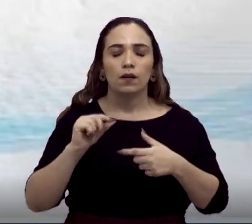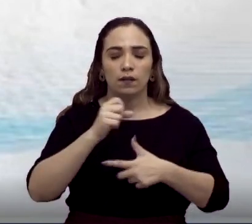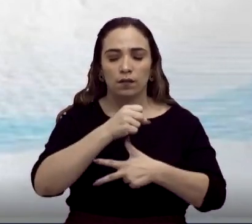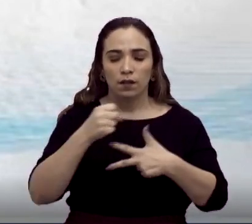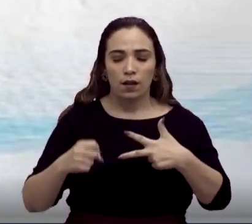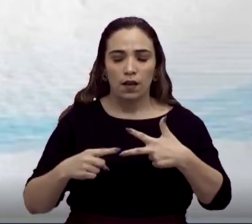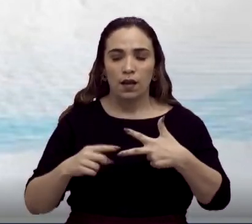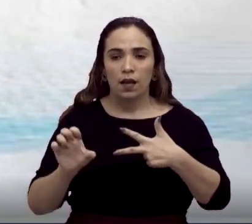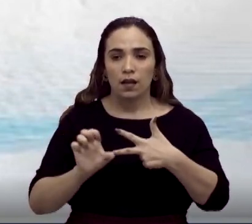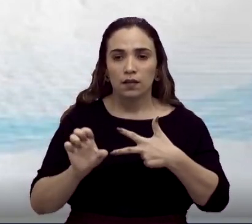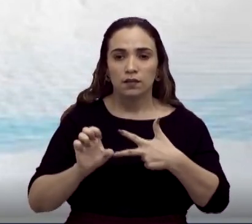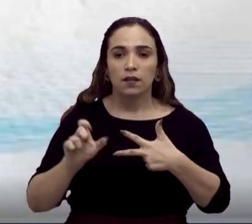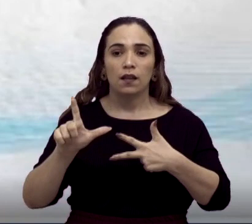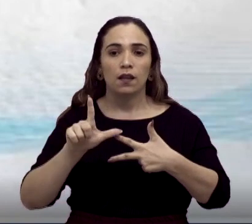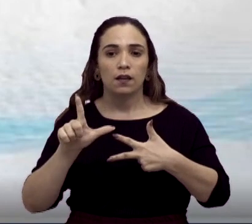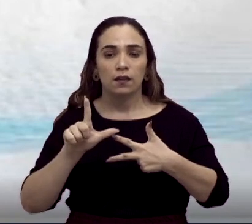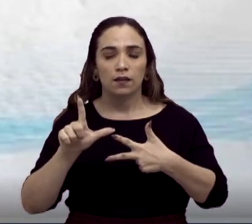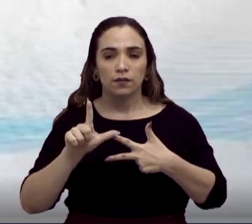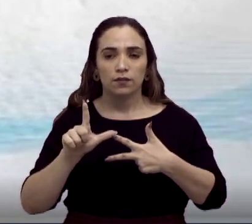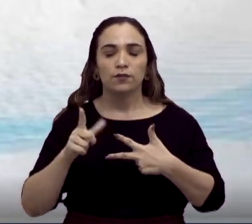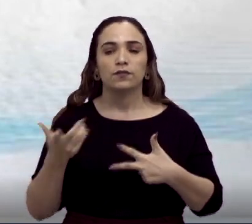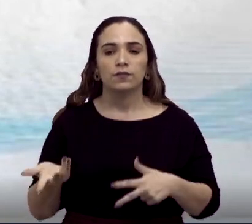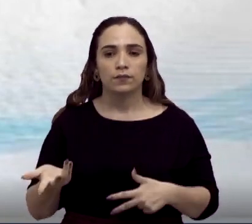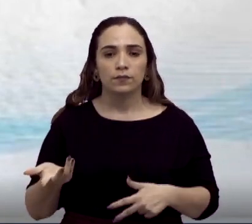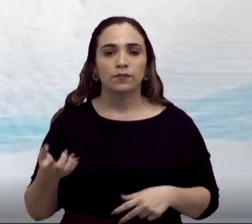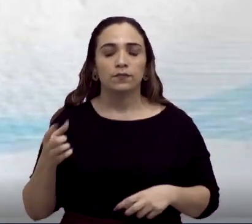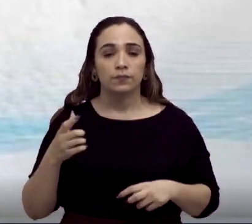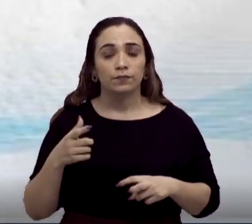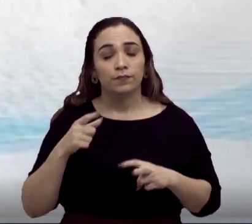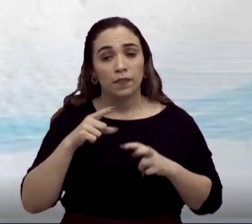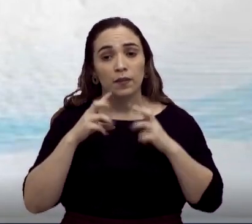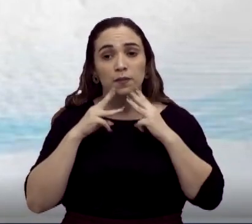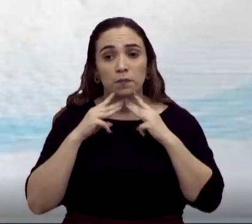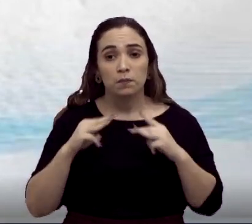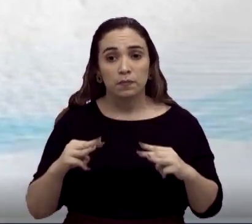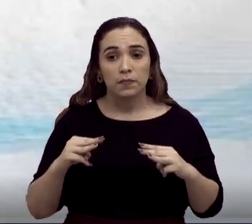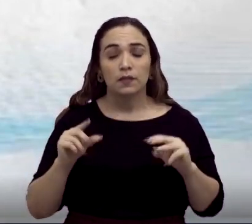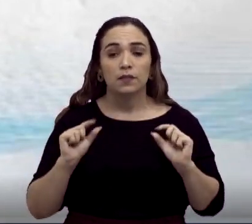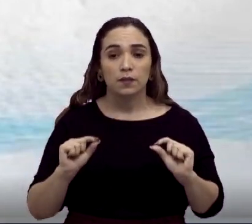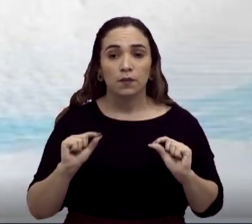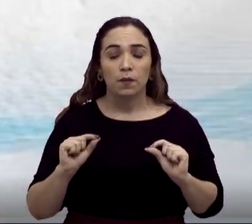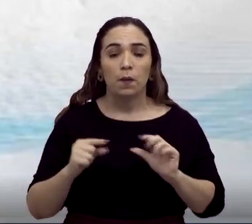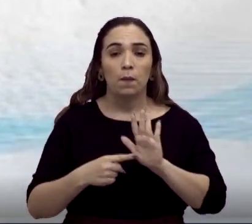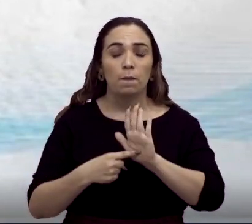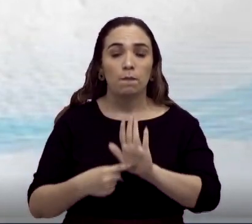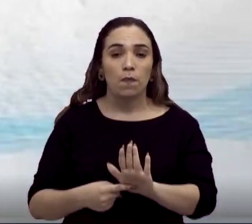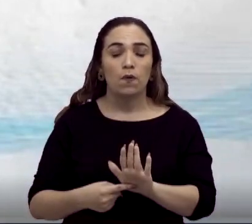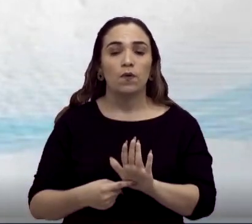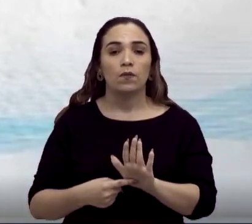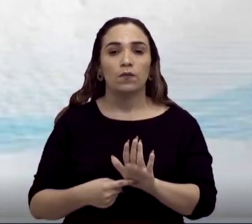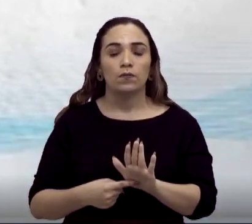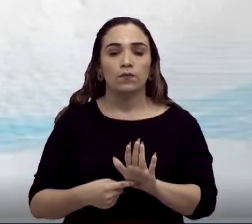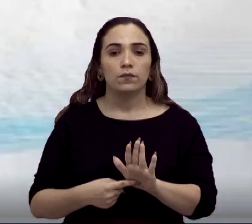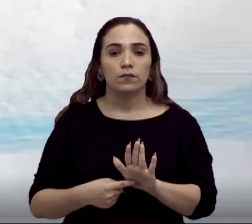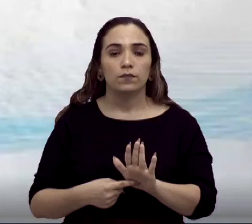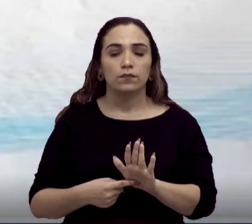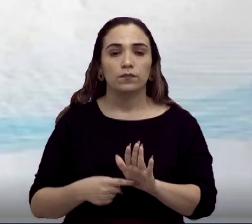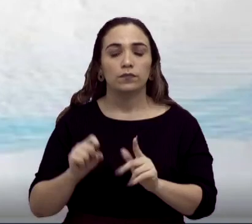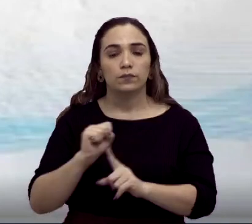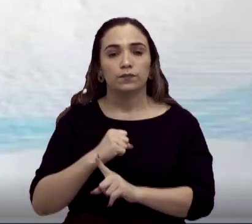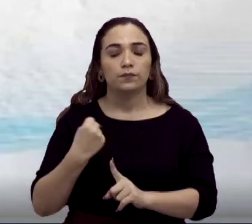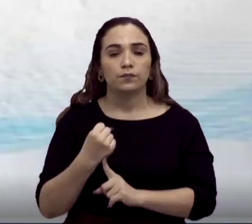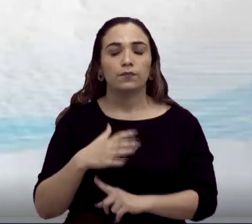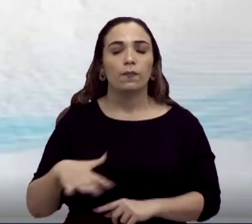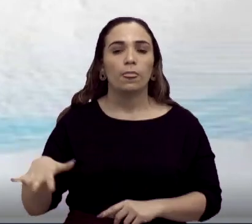legislativo. Então, eu acho que uma das grandes missões aqui é a gente mostrar, no primeiro momento, para a